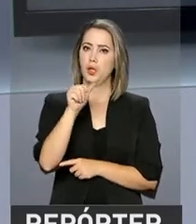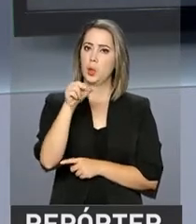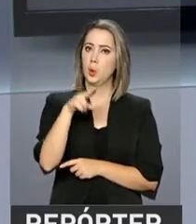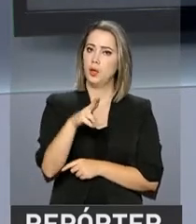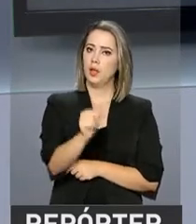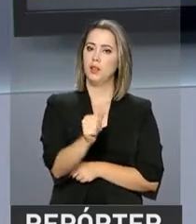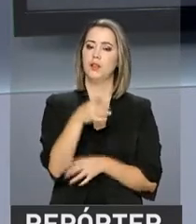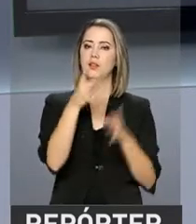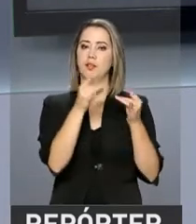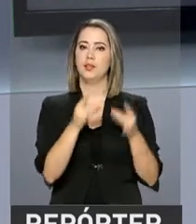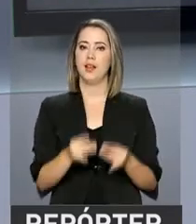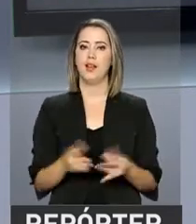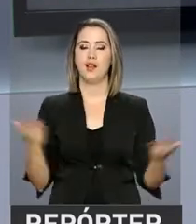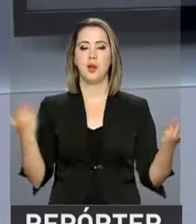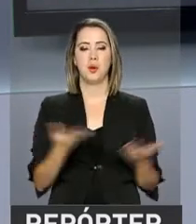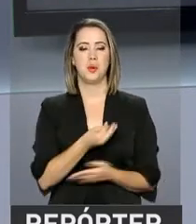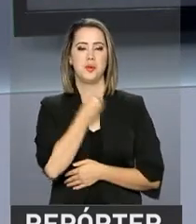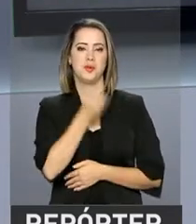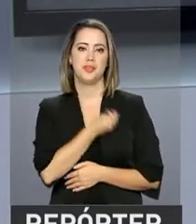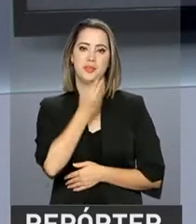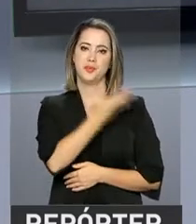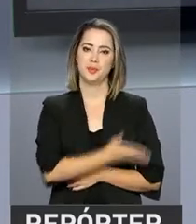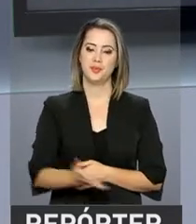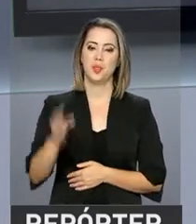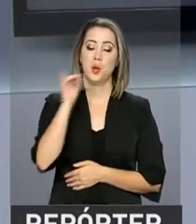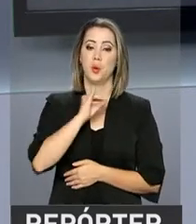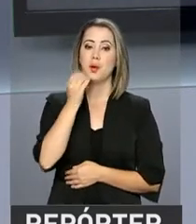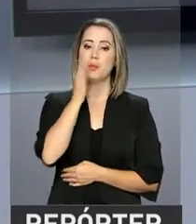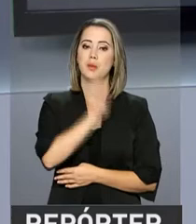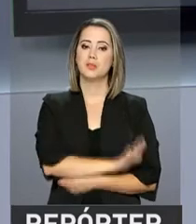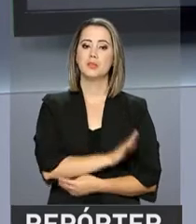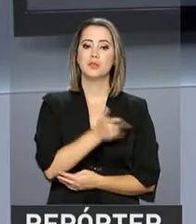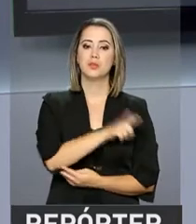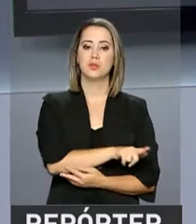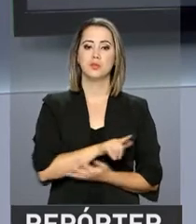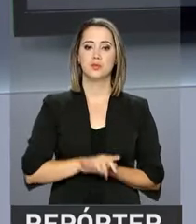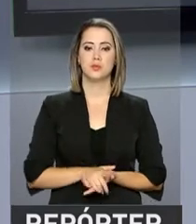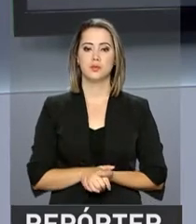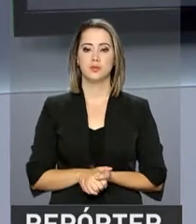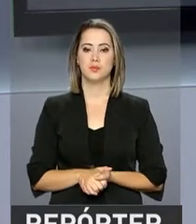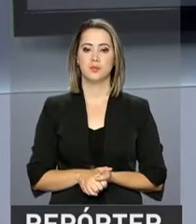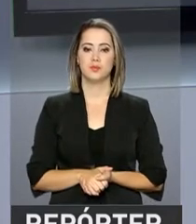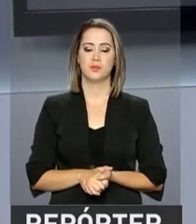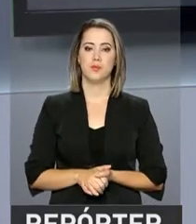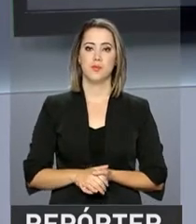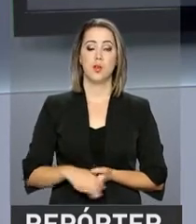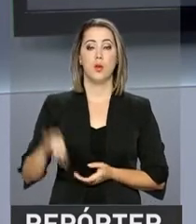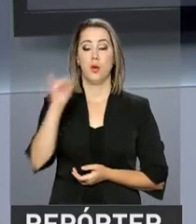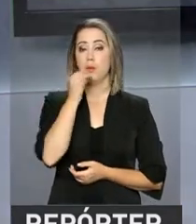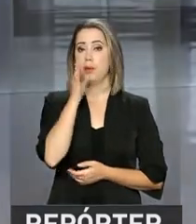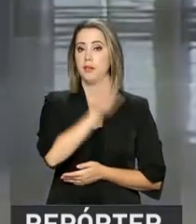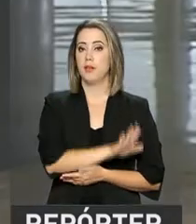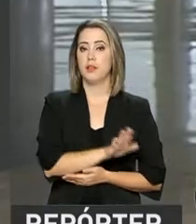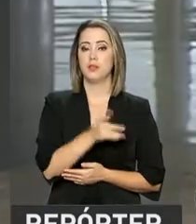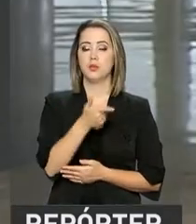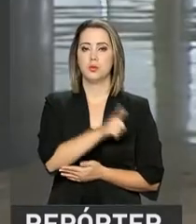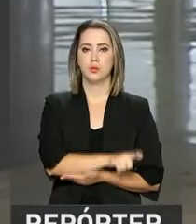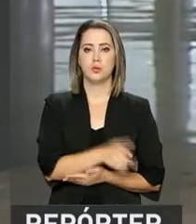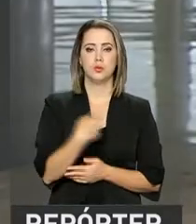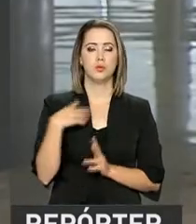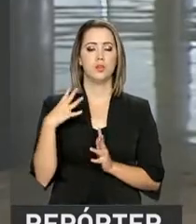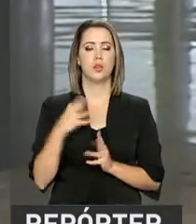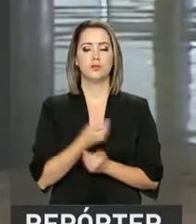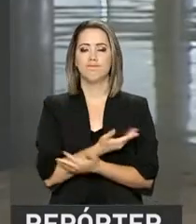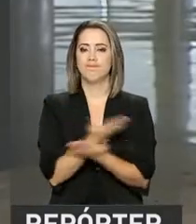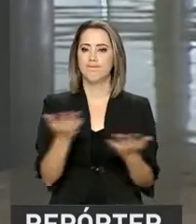karen tem mais detalhes pra gente ao vivo a lona boa tarde mais uma vez o ala roberto boa tarde novamente batatas também a todos que nos